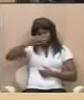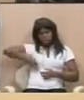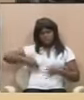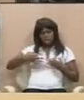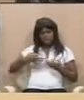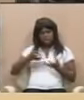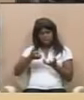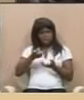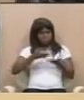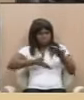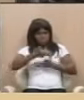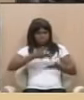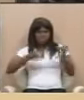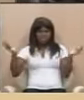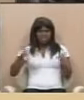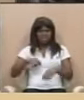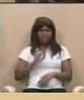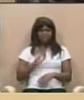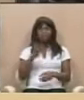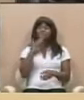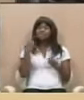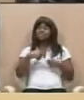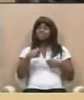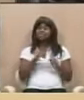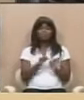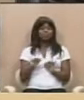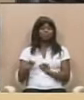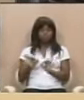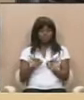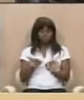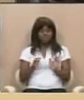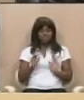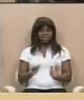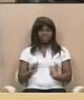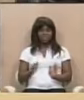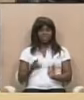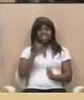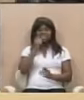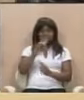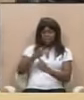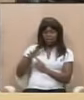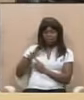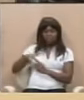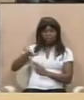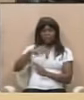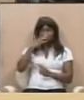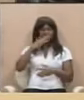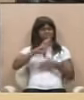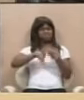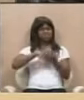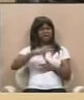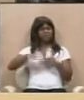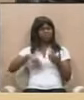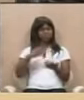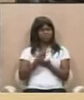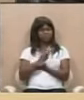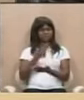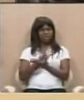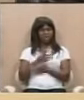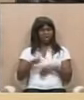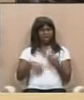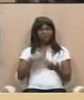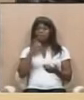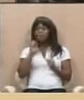façam o seu comércio. Porque nós precisamos manter a ordem, disciplina. Porque ali, na Feira do Rolo, em cima da praça, chegava quem queria colocar uma barraquinha, poderia ser